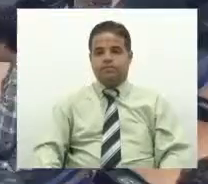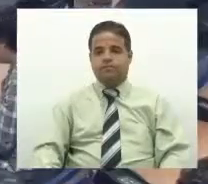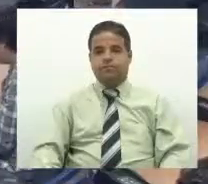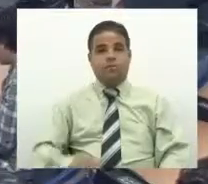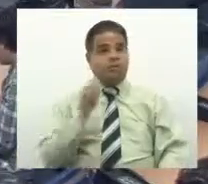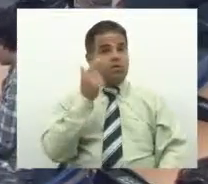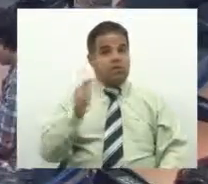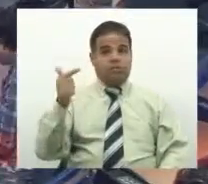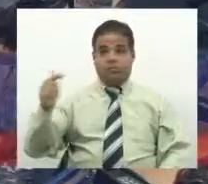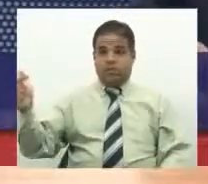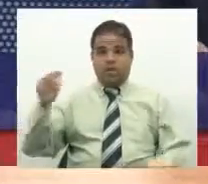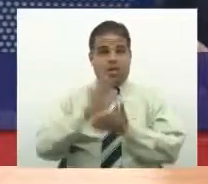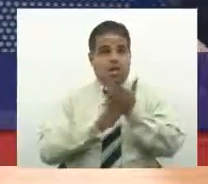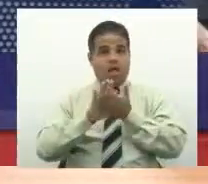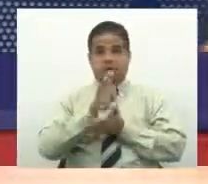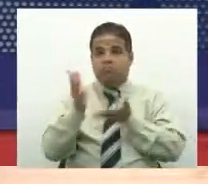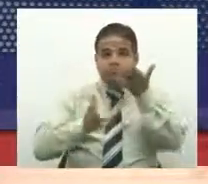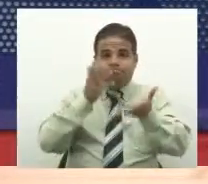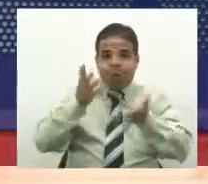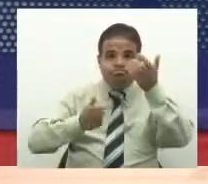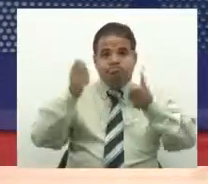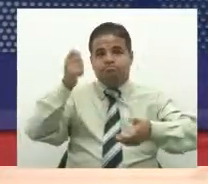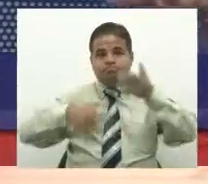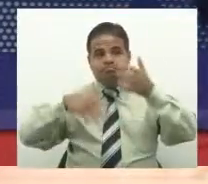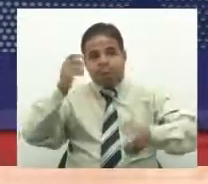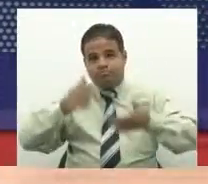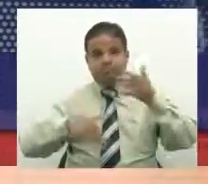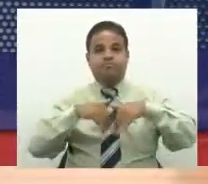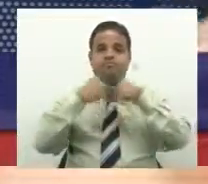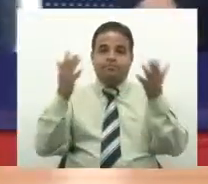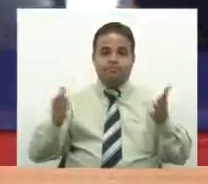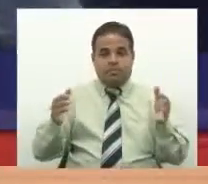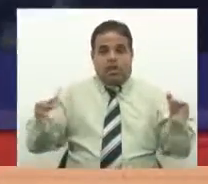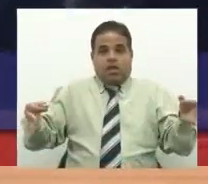Não havendo mais matéria a ser tratada nessa audiência,